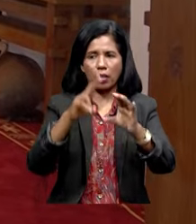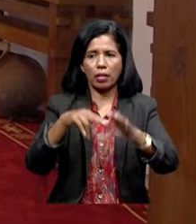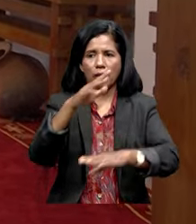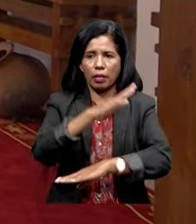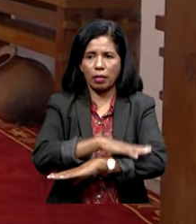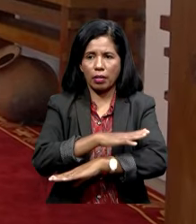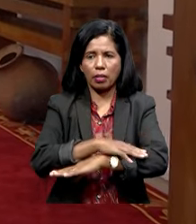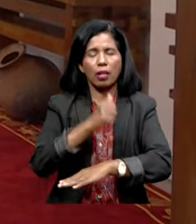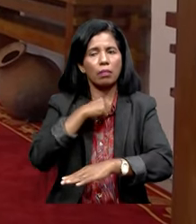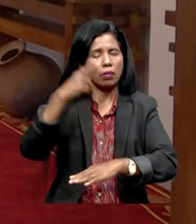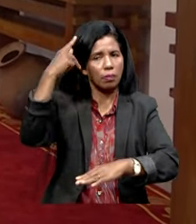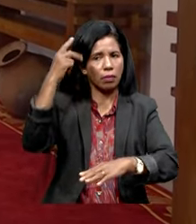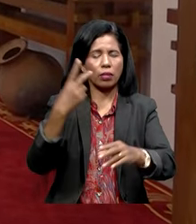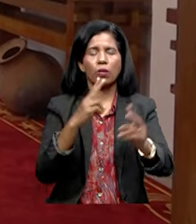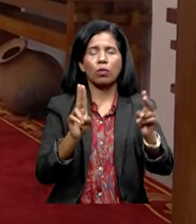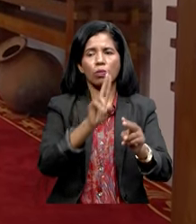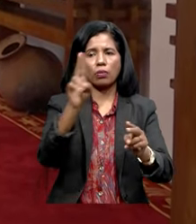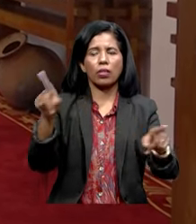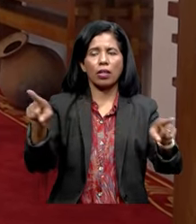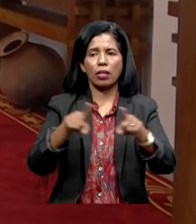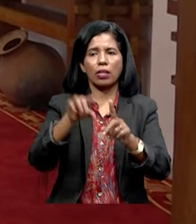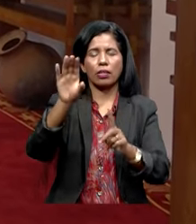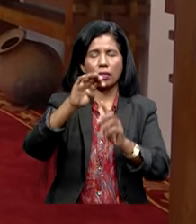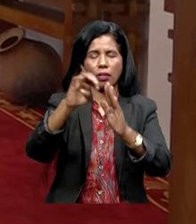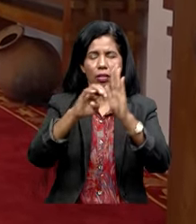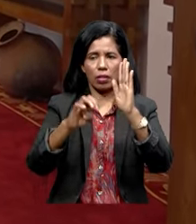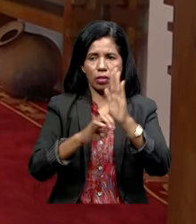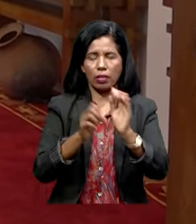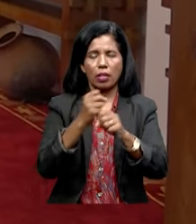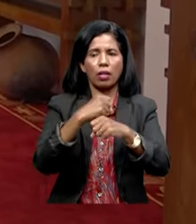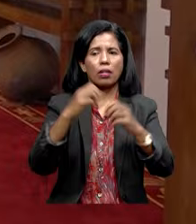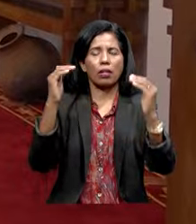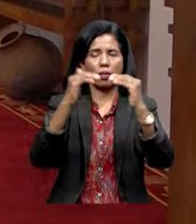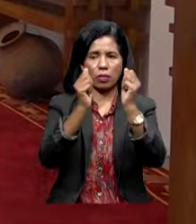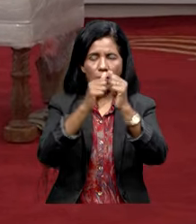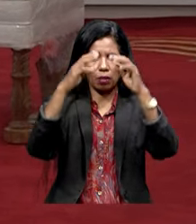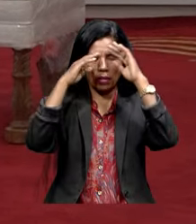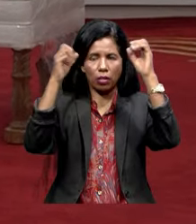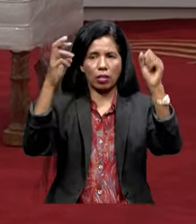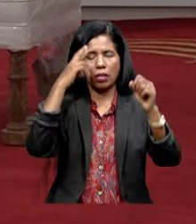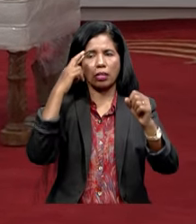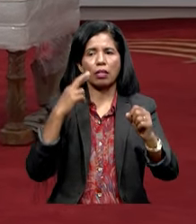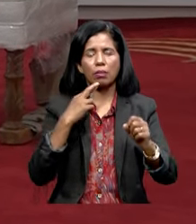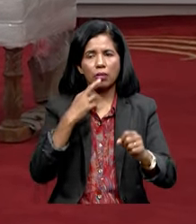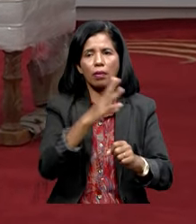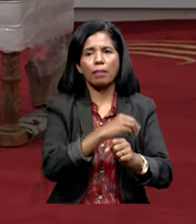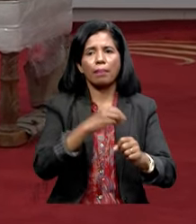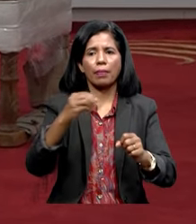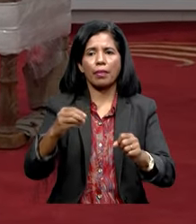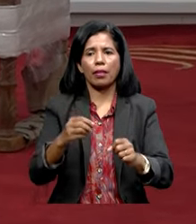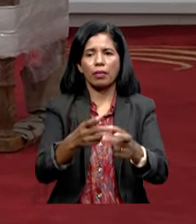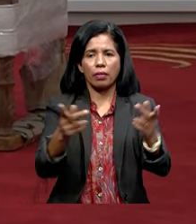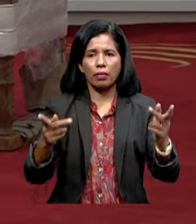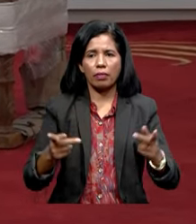nebe Santo Padre se usa hanesan se festar o Vaticano, onde halo encontro o Presidente República José Ramos Horta, no Mos Ambão,